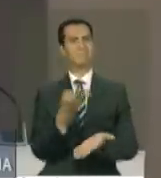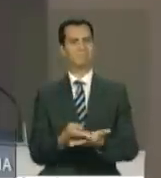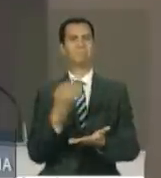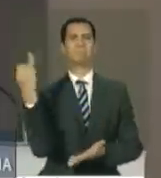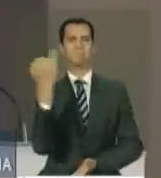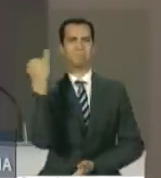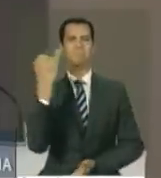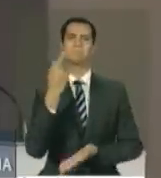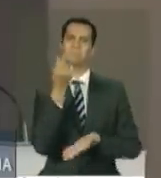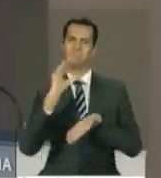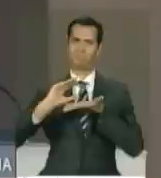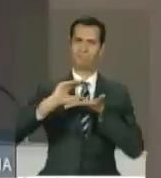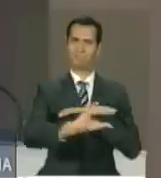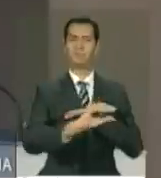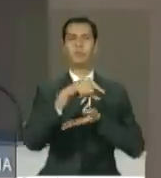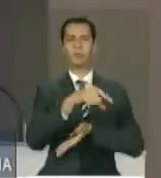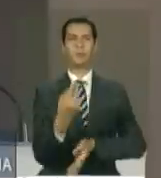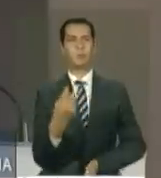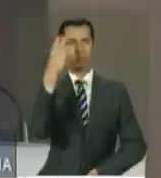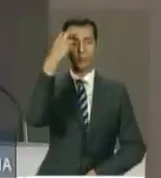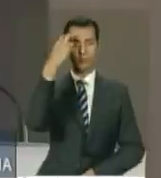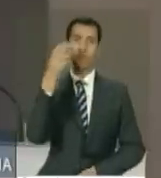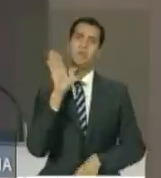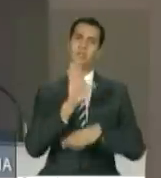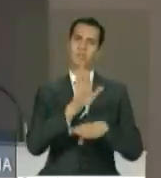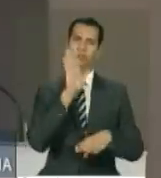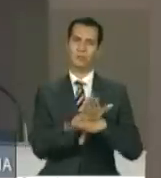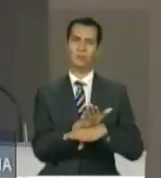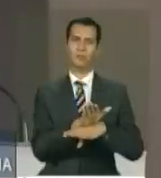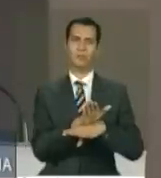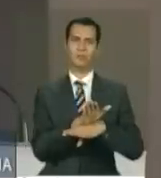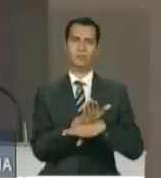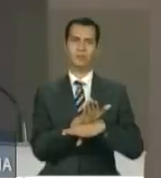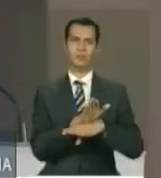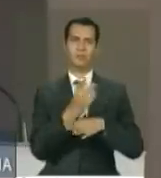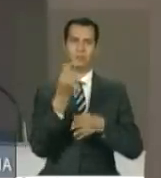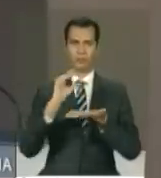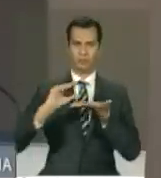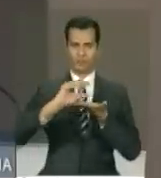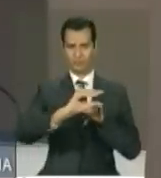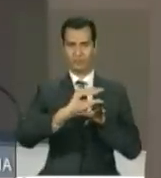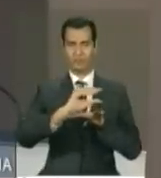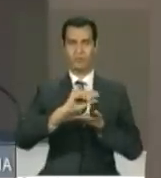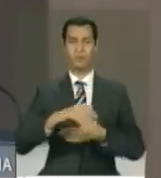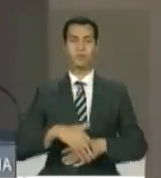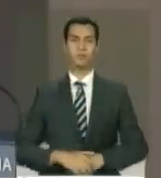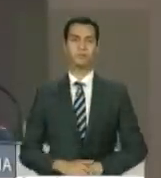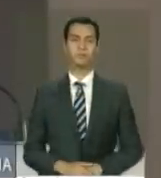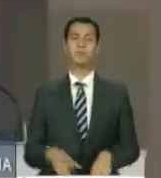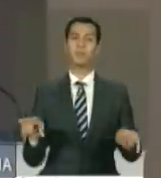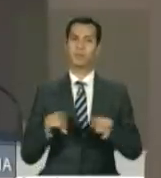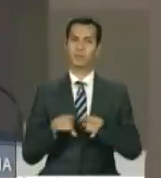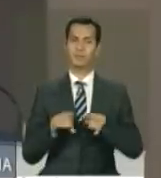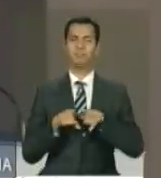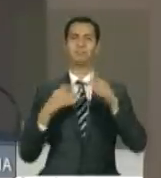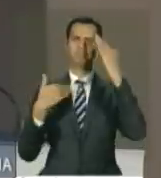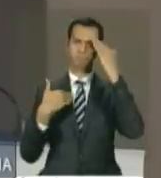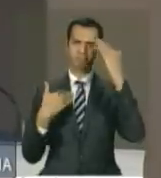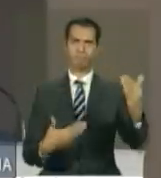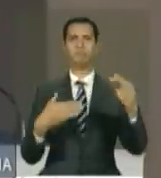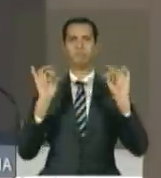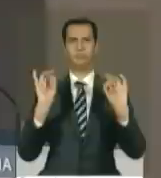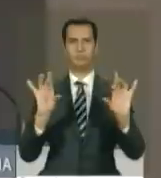do investimento na cultura e colaboraram com seu financiamento. Estendo agradecimento